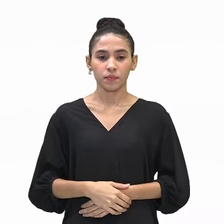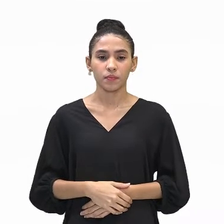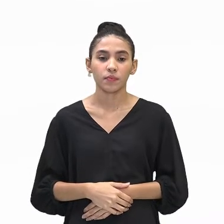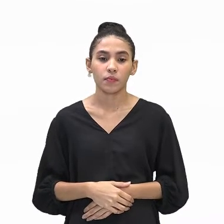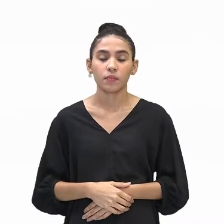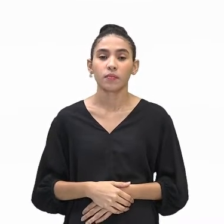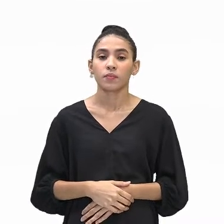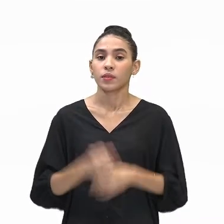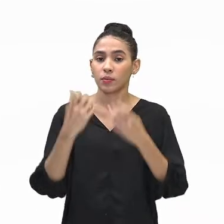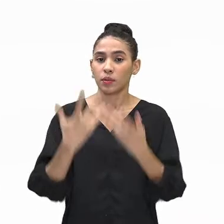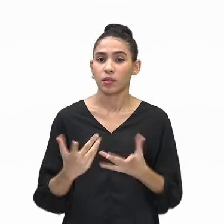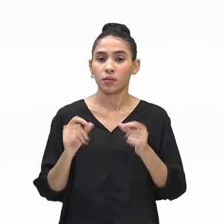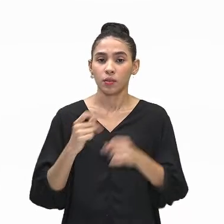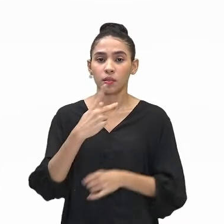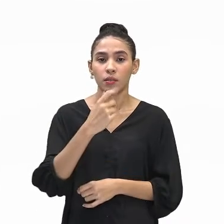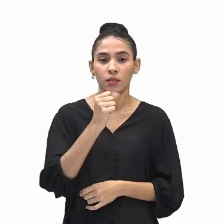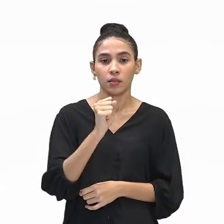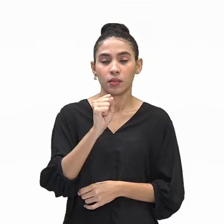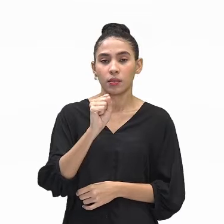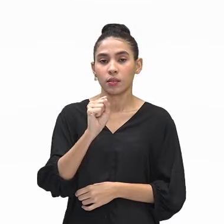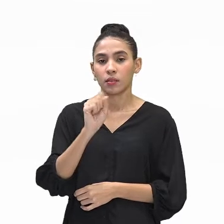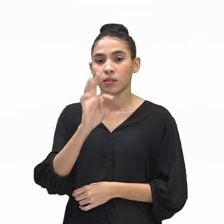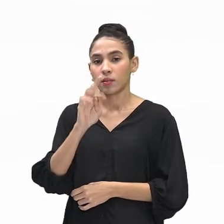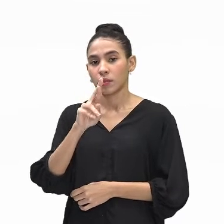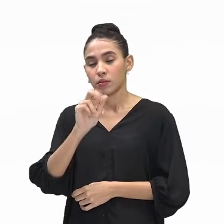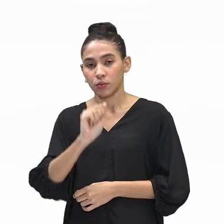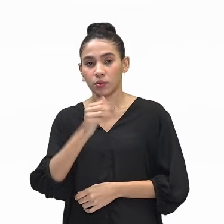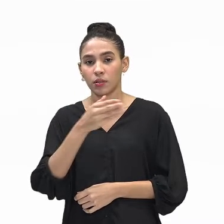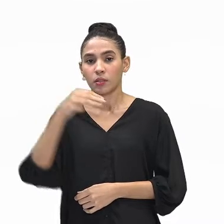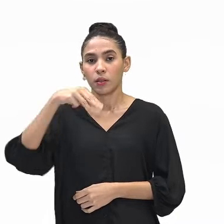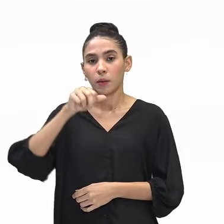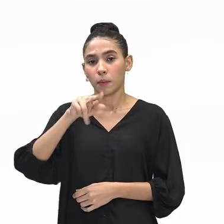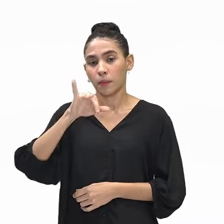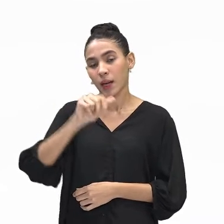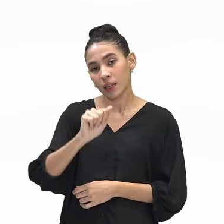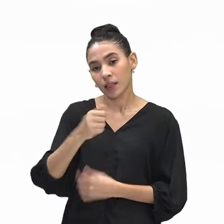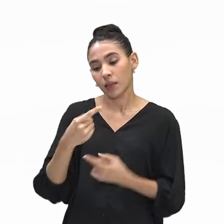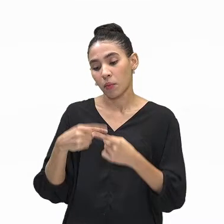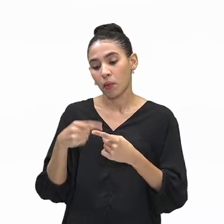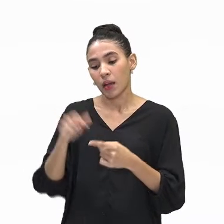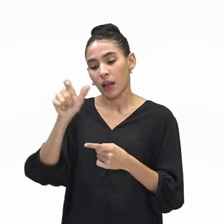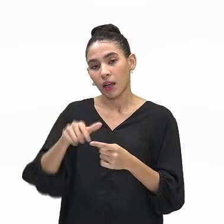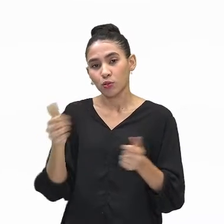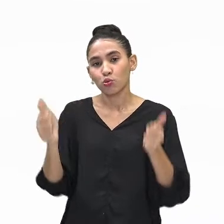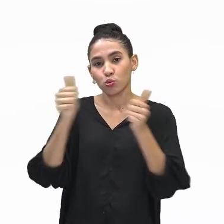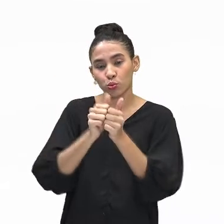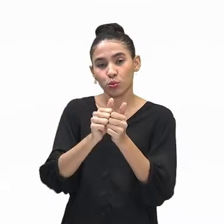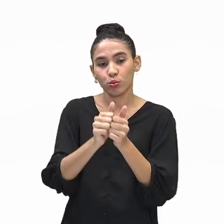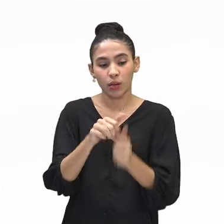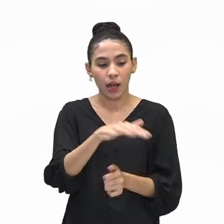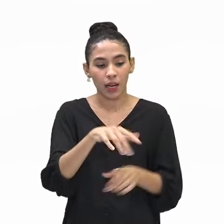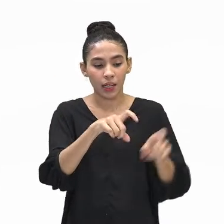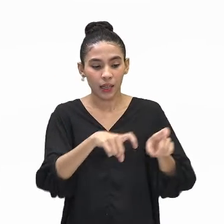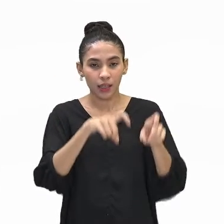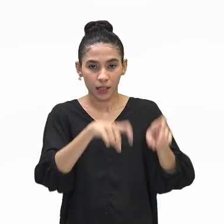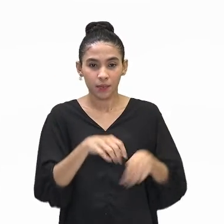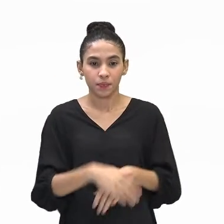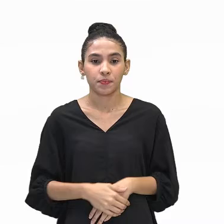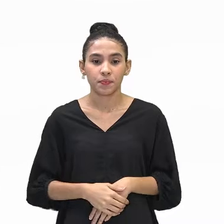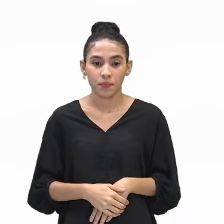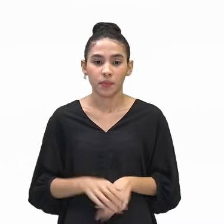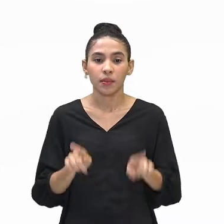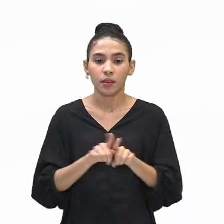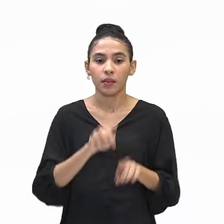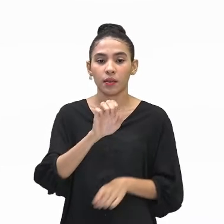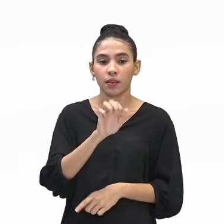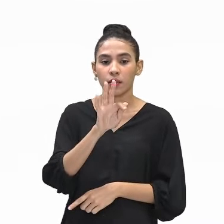ele dizendo assim, pastora Marília, porque é essa mulher que vai viver com ele no campo, beleza? E nós temos a efemeridade da